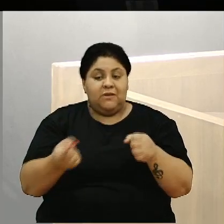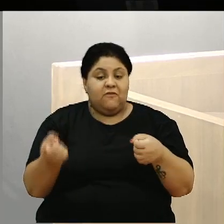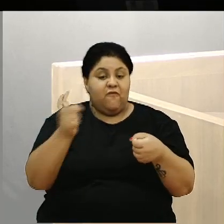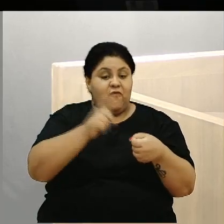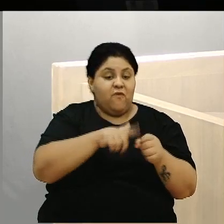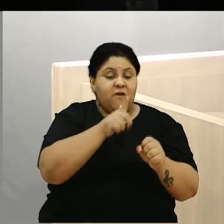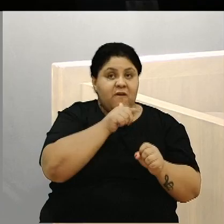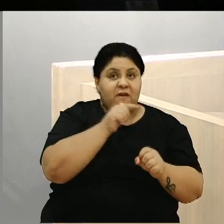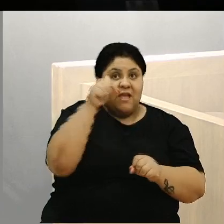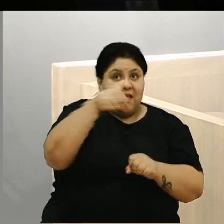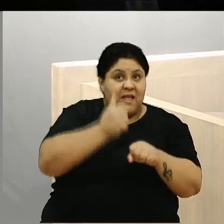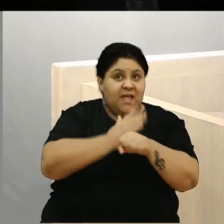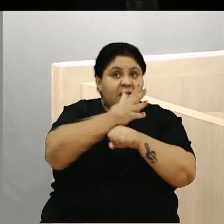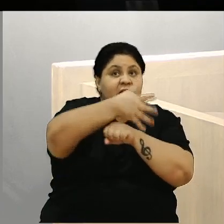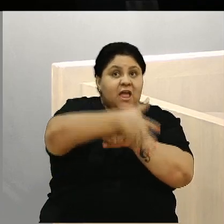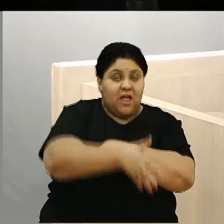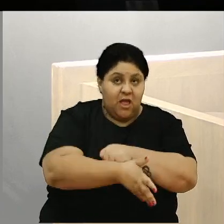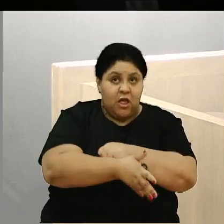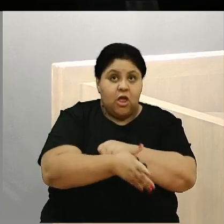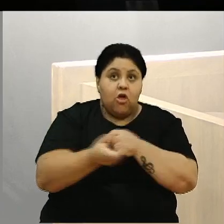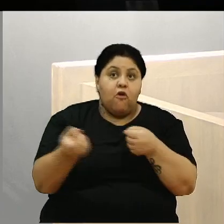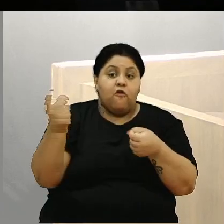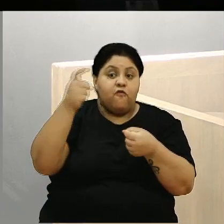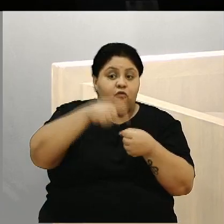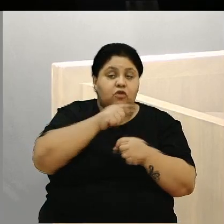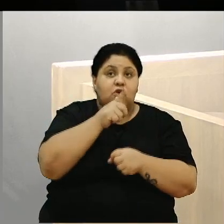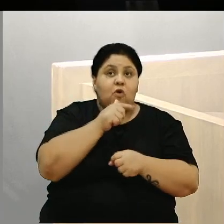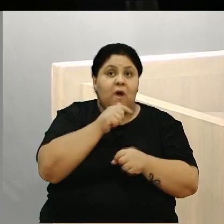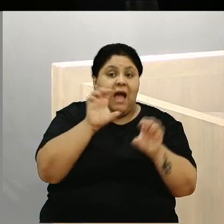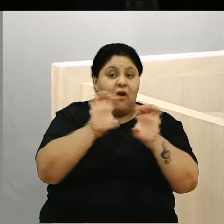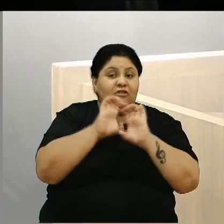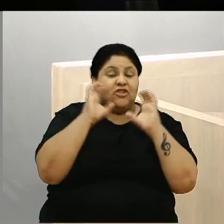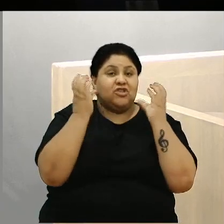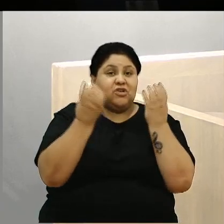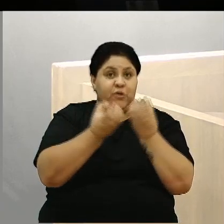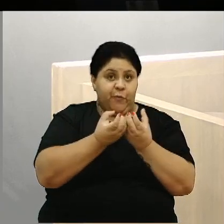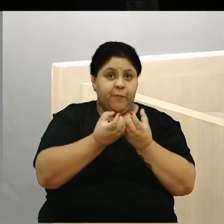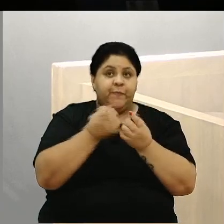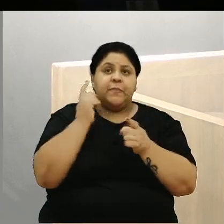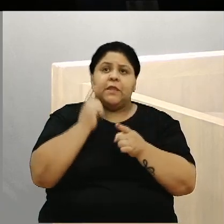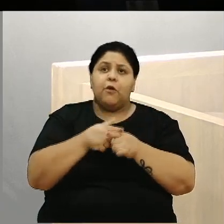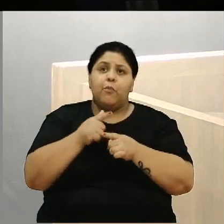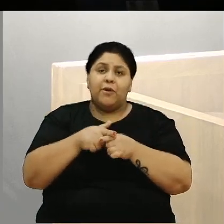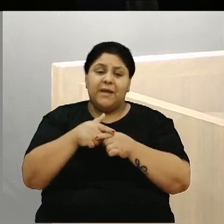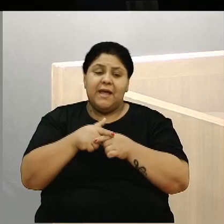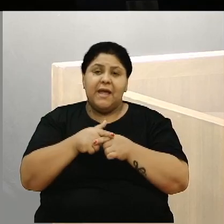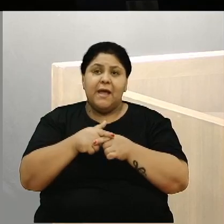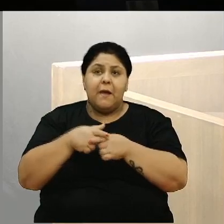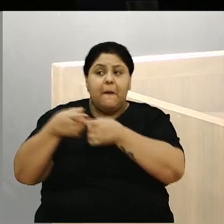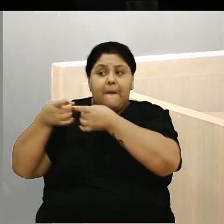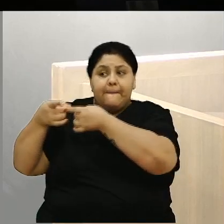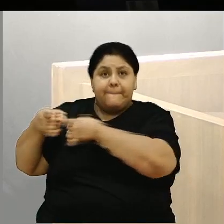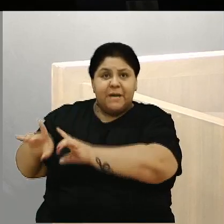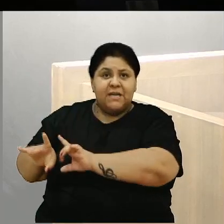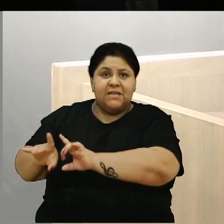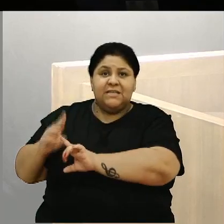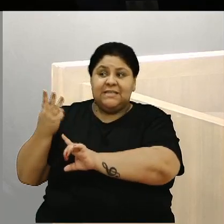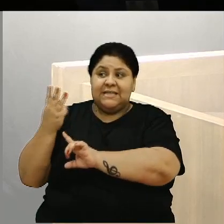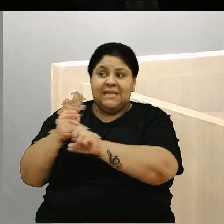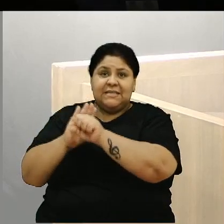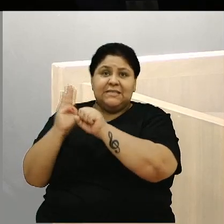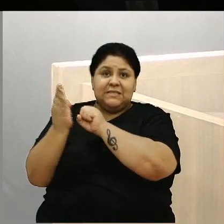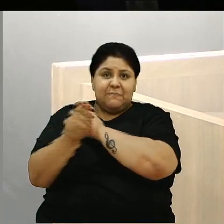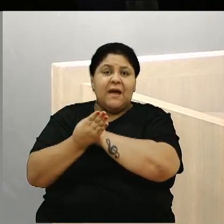essa madrugada realmente abasteceu, a água já chegou nas comunidades, né, porque acaba afetando 3 bairros, né, que